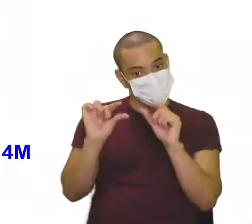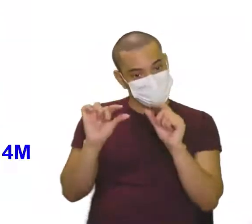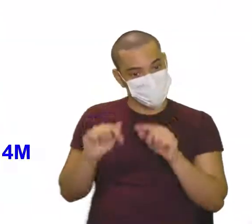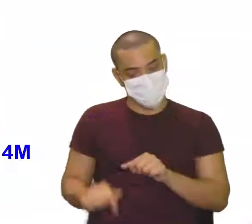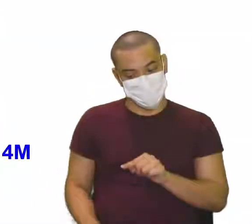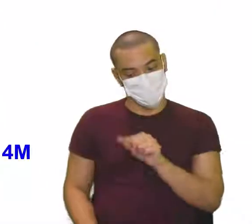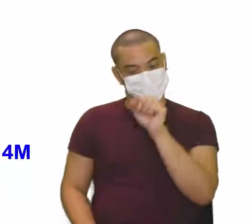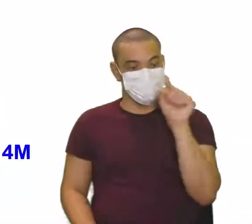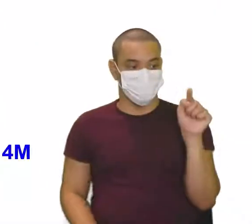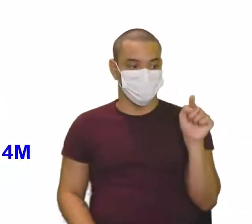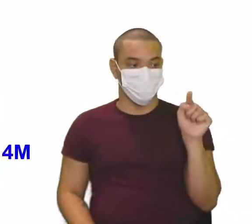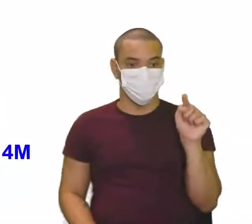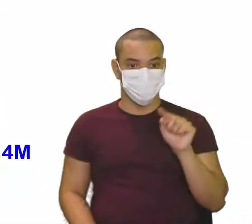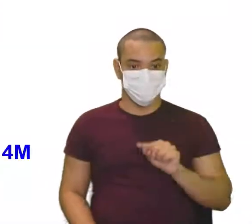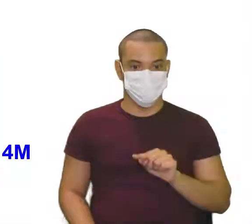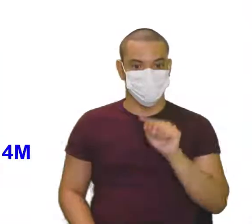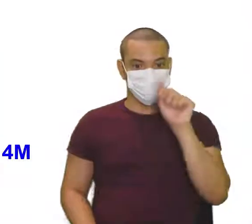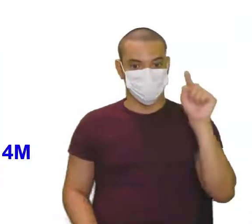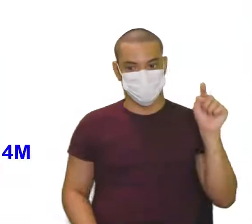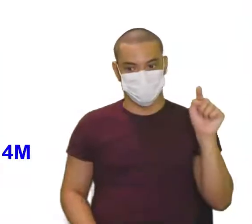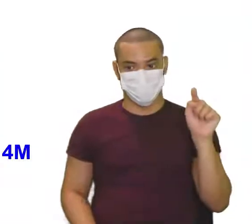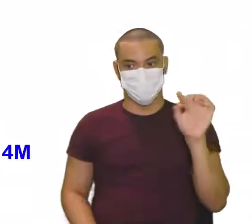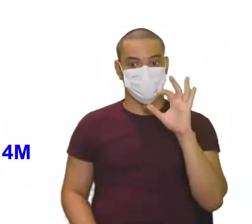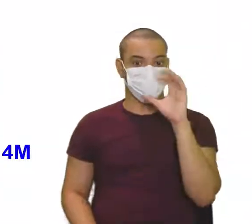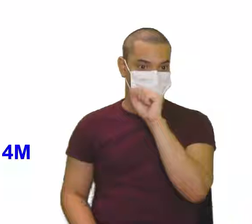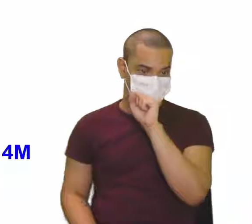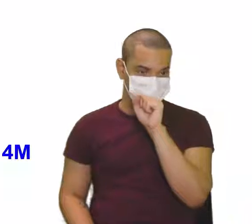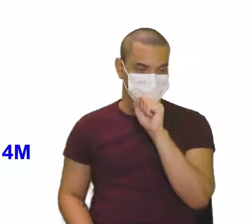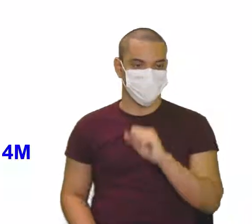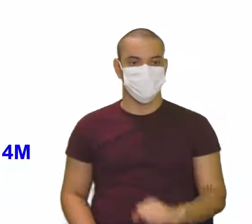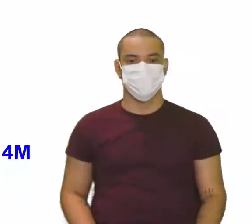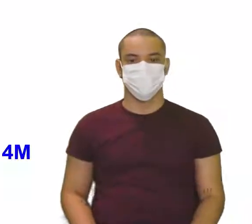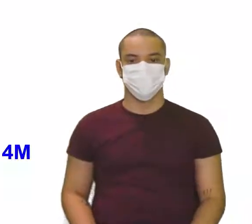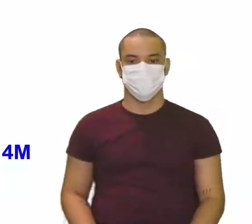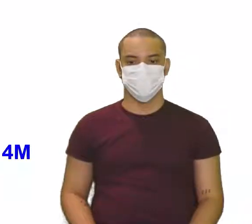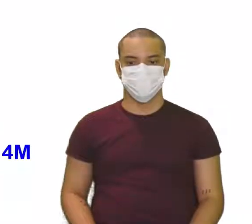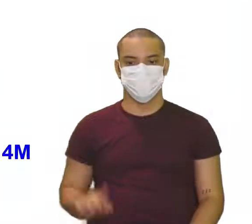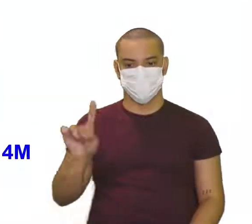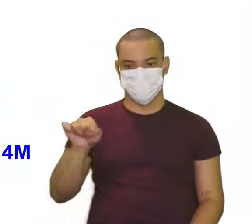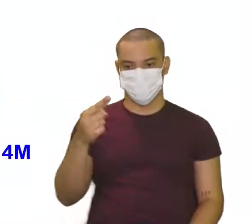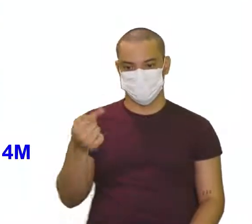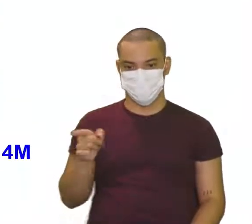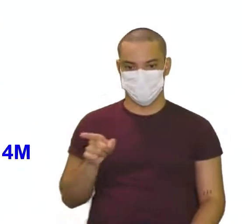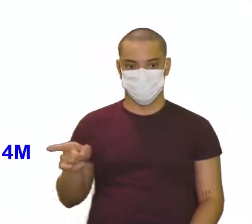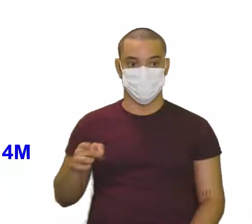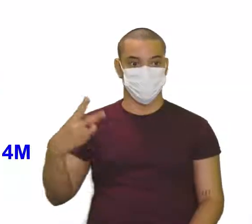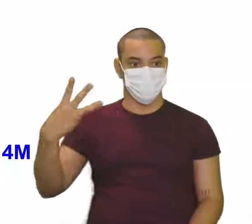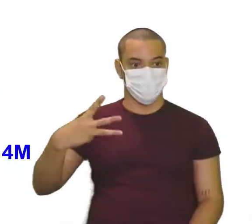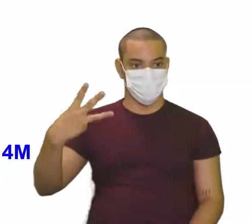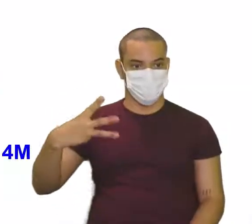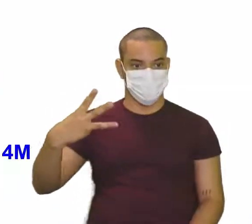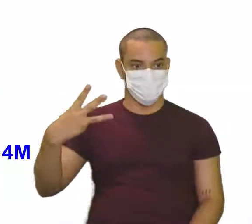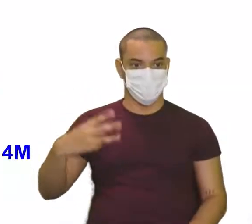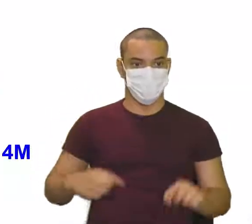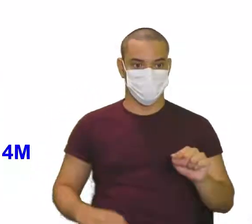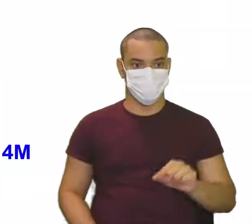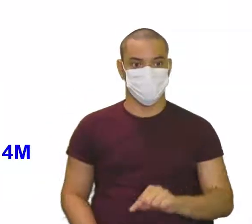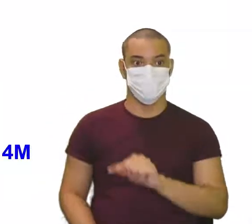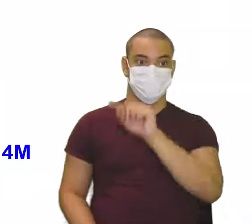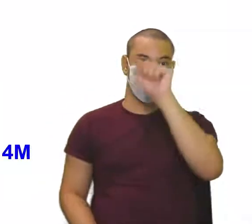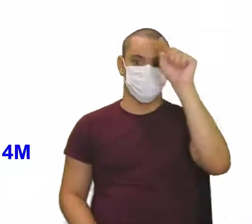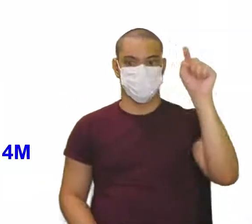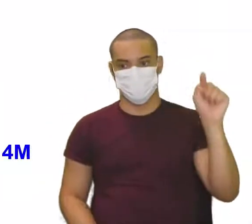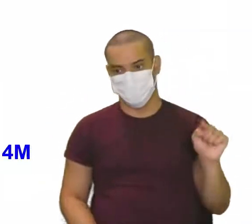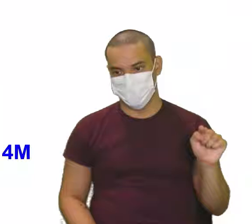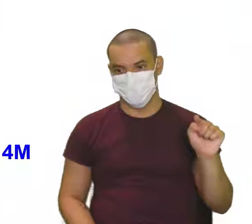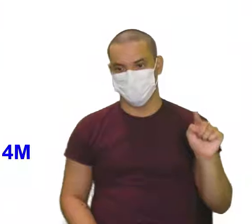então ele foi desviado para cima aqui. Aqui, ó, alfa é a terceira, ok? Alfa é a terceira porque ele tem uma massa